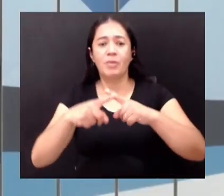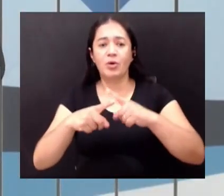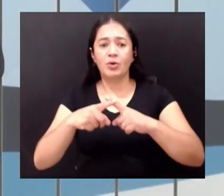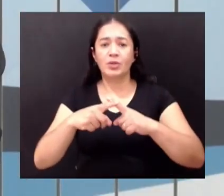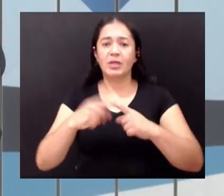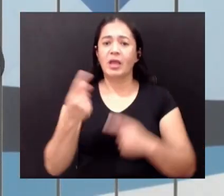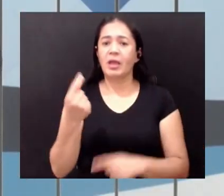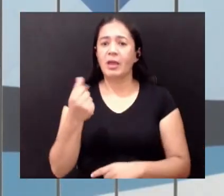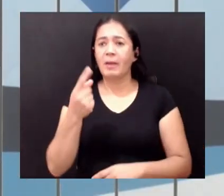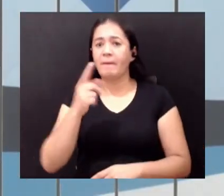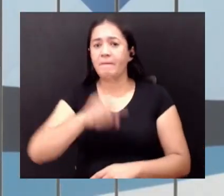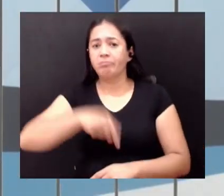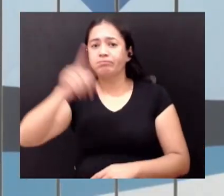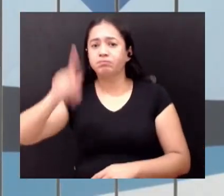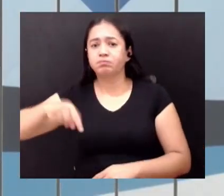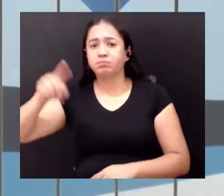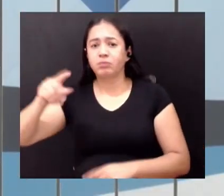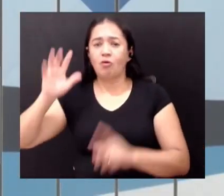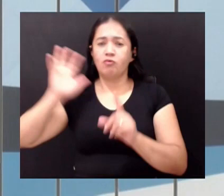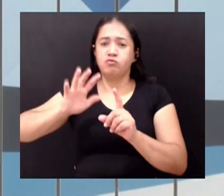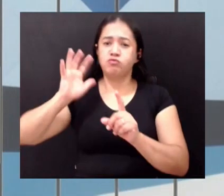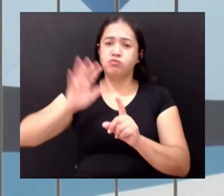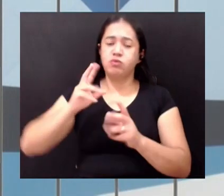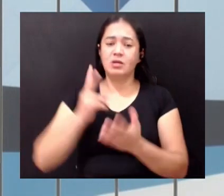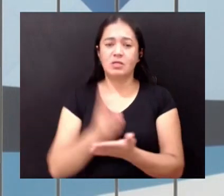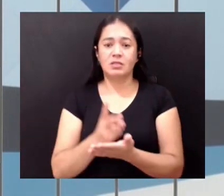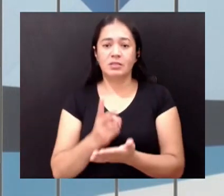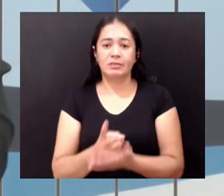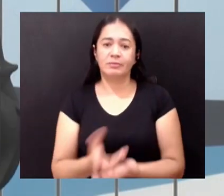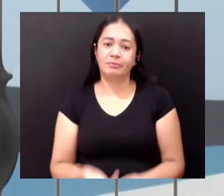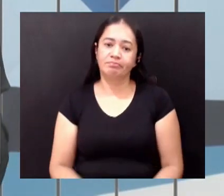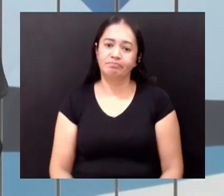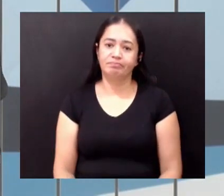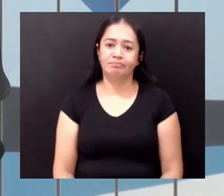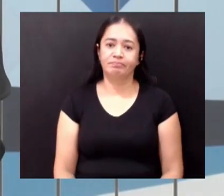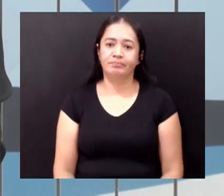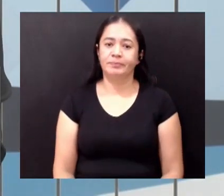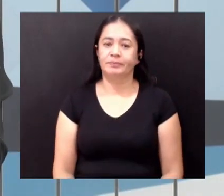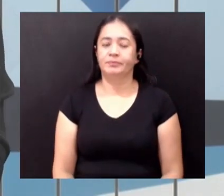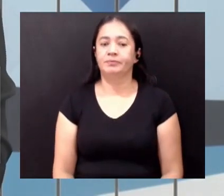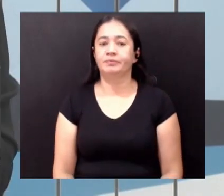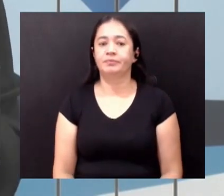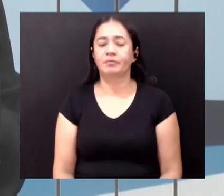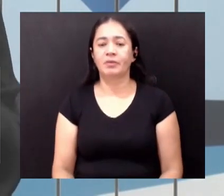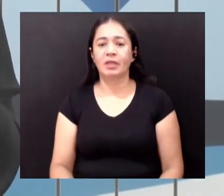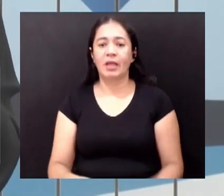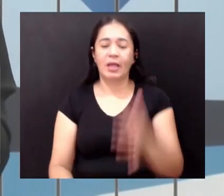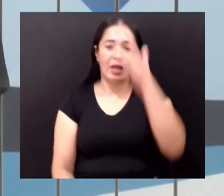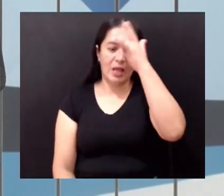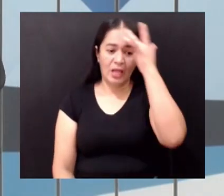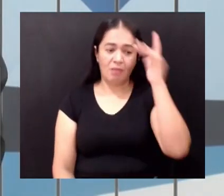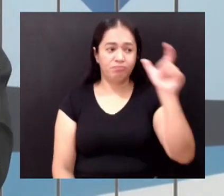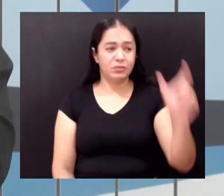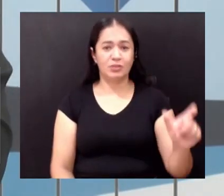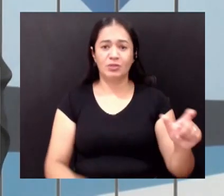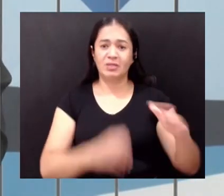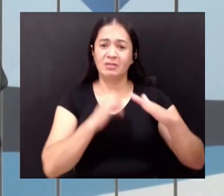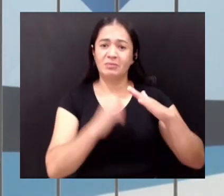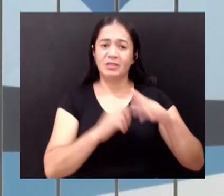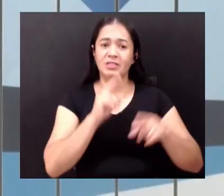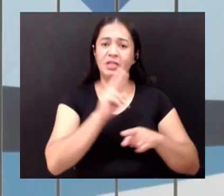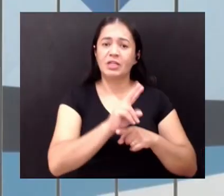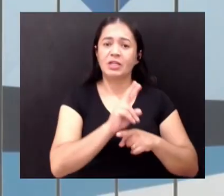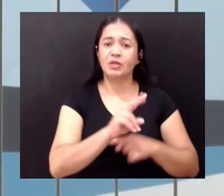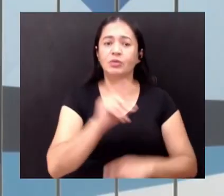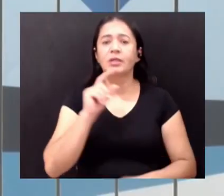políticas influenciando o tempo inteiro, né? Com certeza. Então, quem cuida desse empresário é, na verdade, a consultoria que consegue trazer